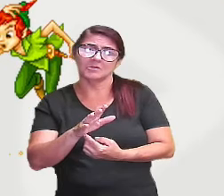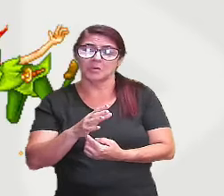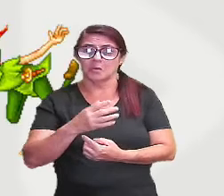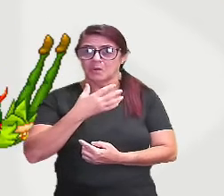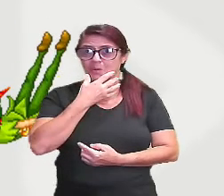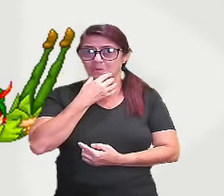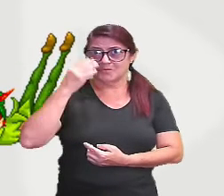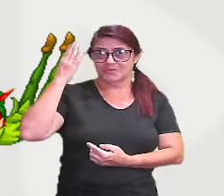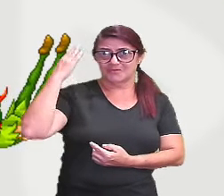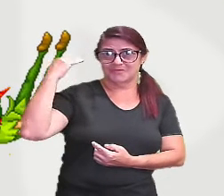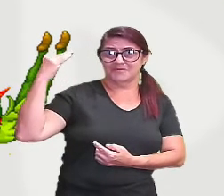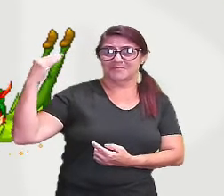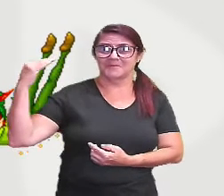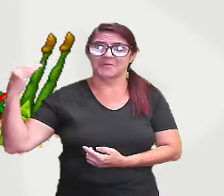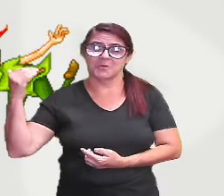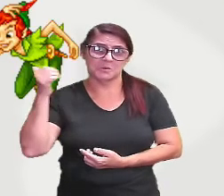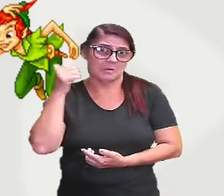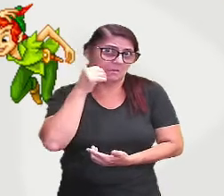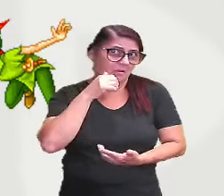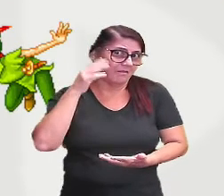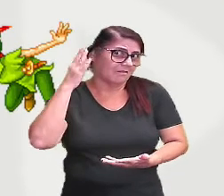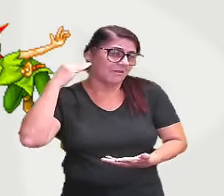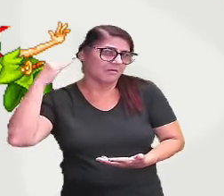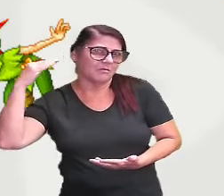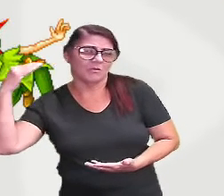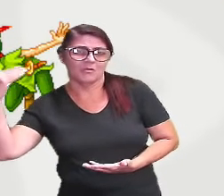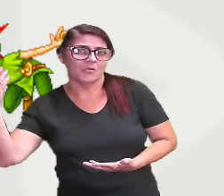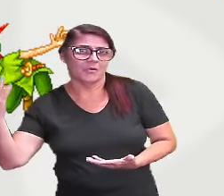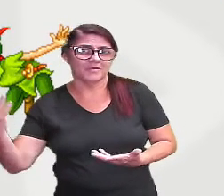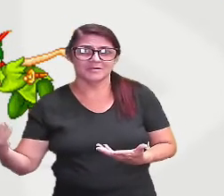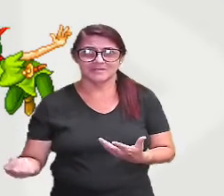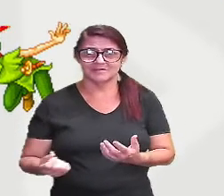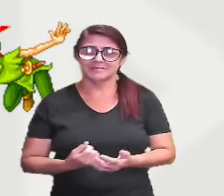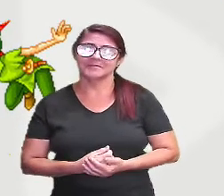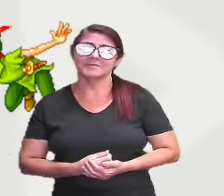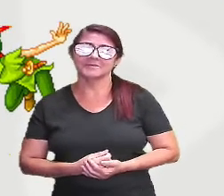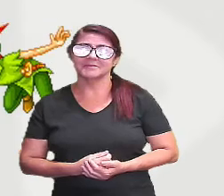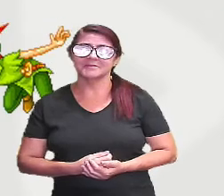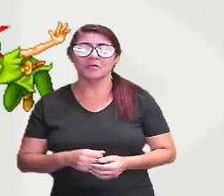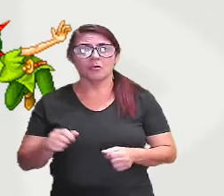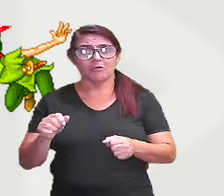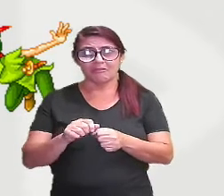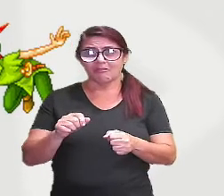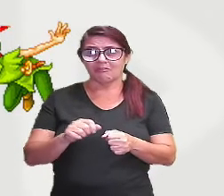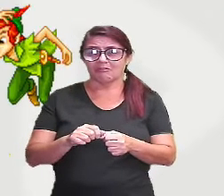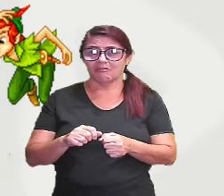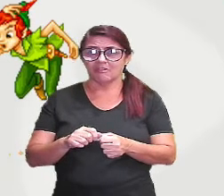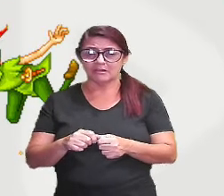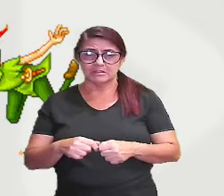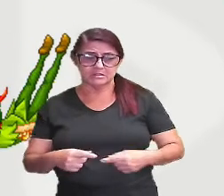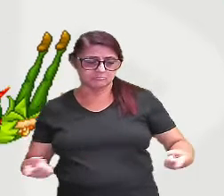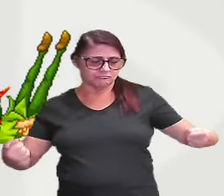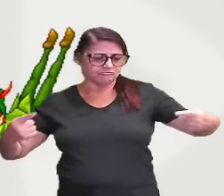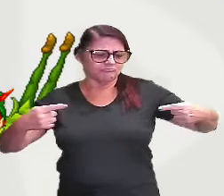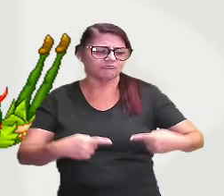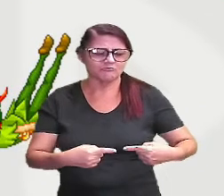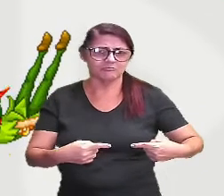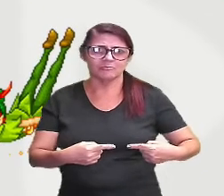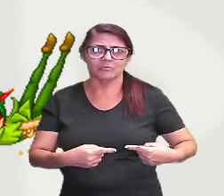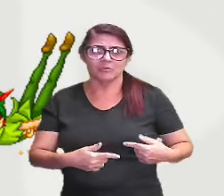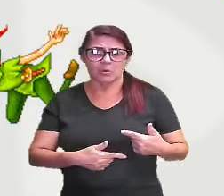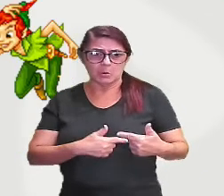herói, que vive as mais surpreendentes situações. O aventureiro enfrenta desafios e